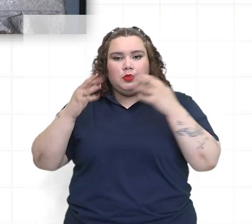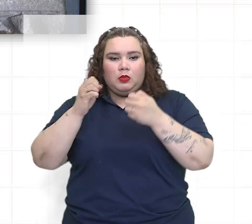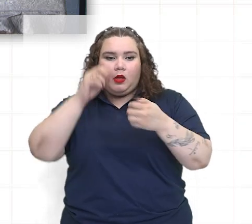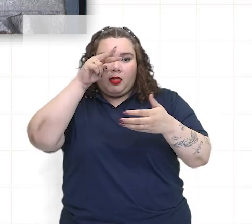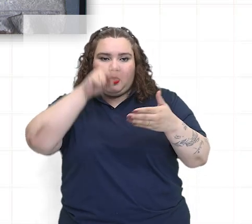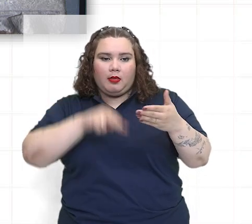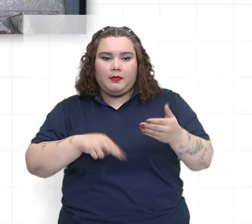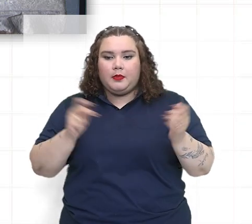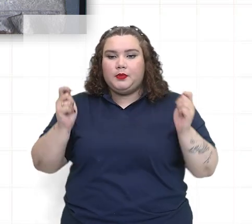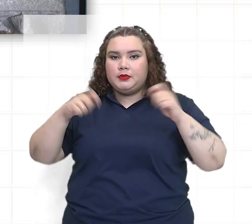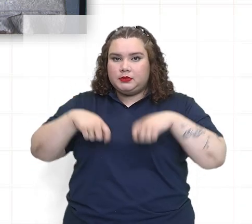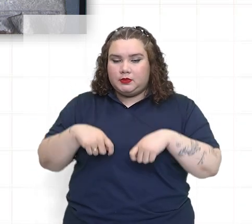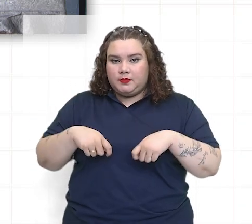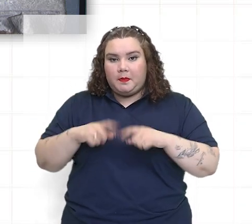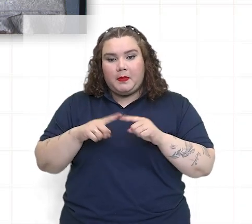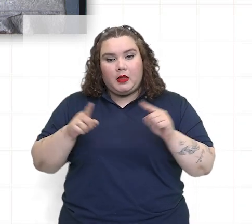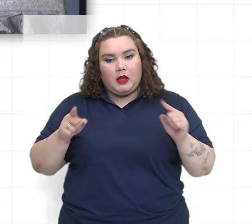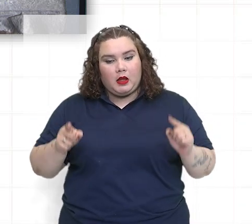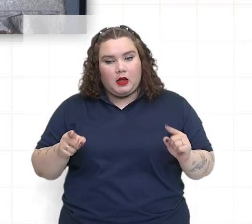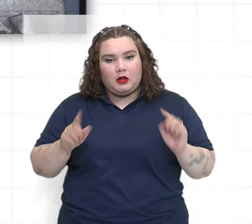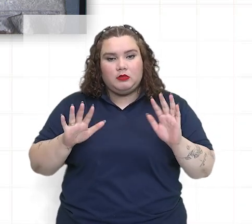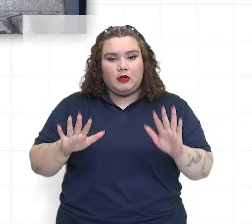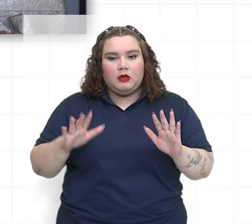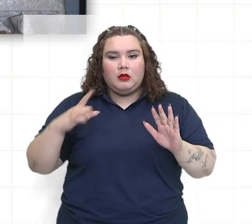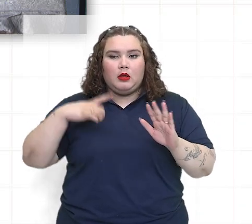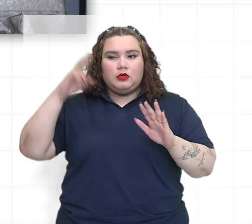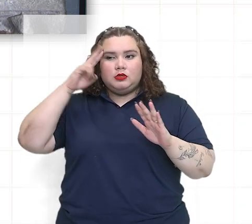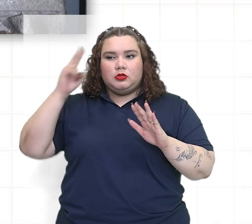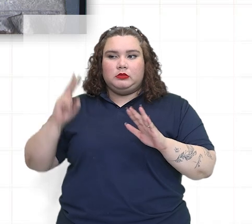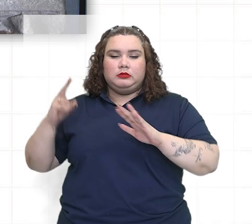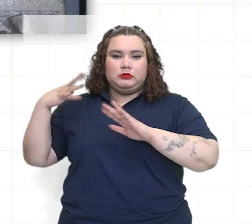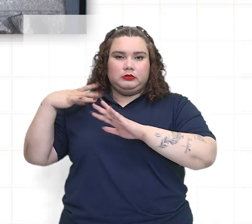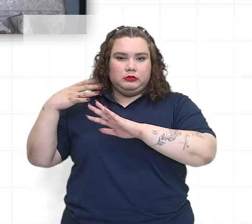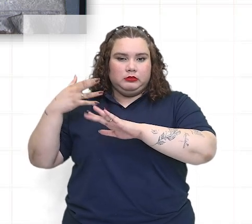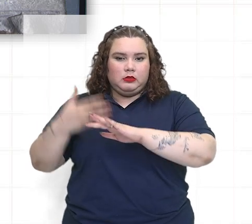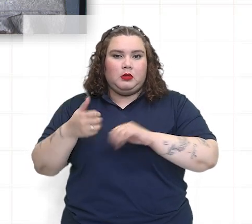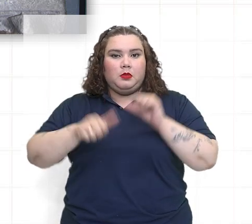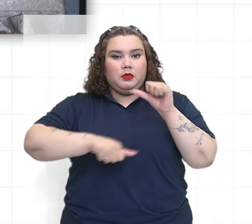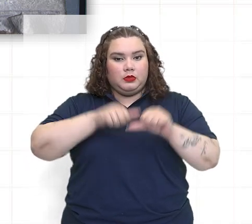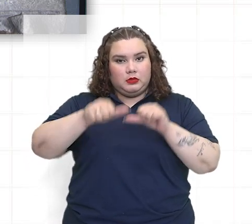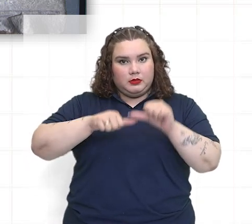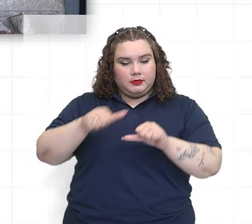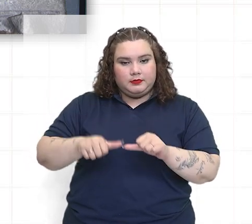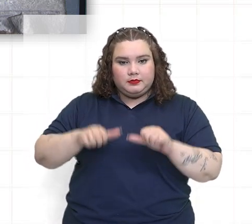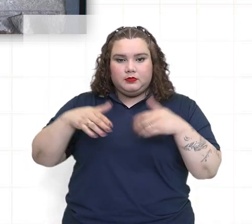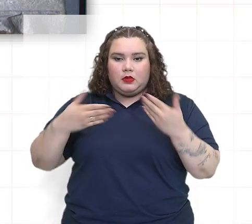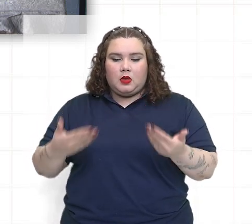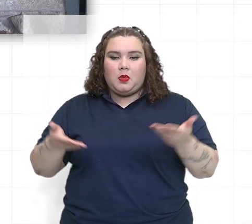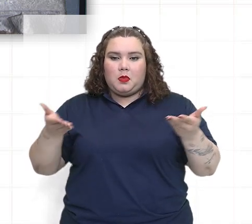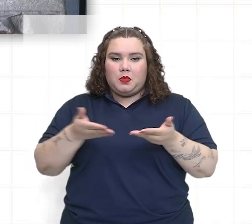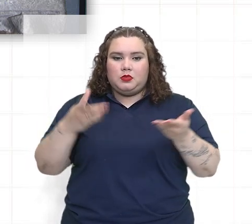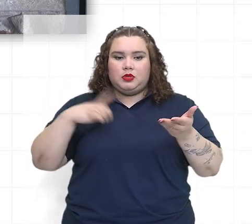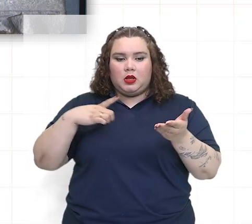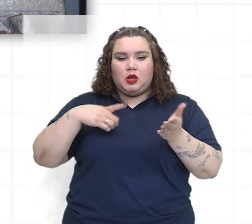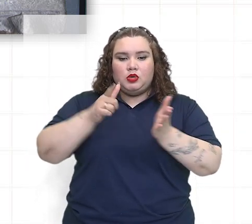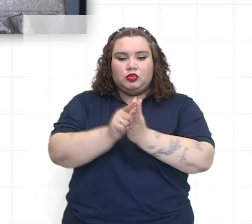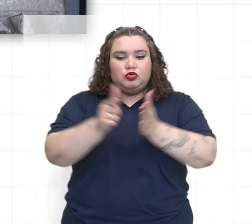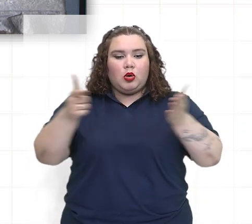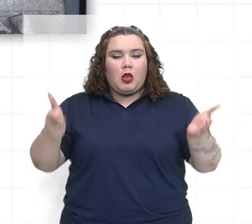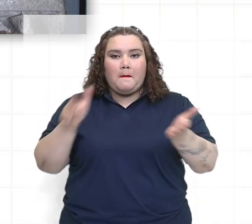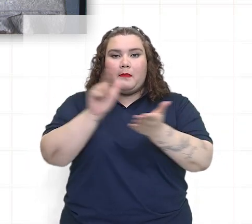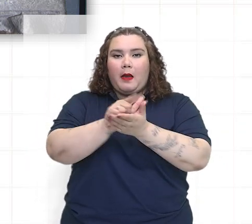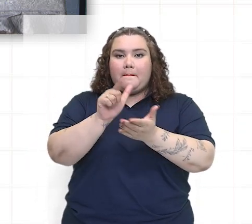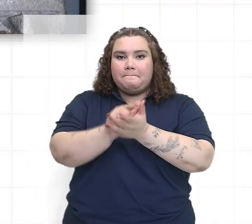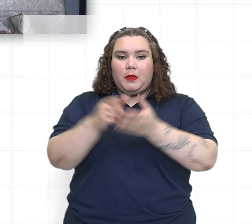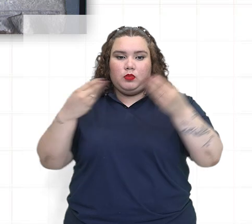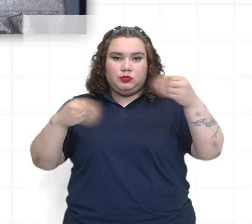esse acesso. É claro que, ao longo da história, isso foi mudando. Por isso que nós temos os jornais em papel hoje em dia,